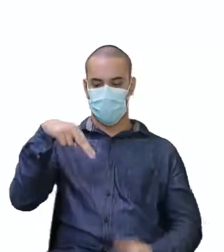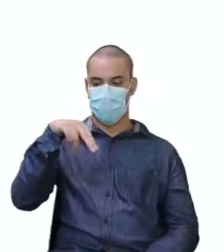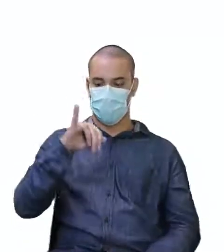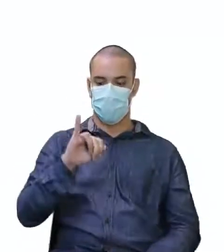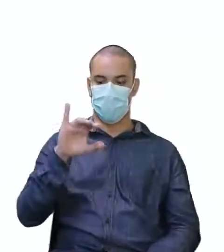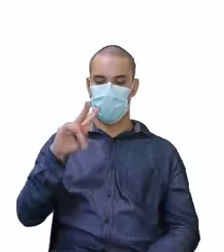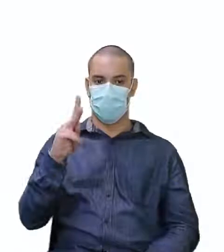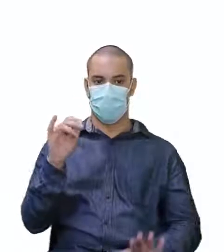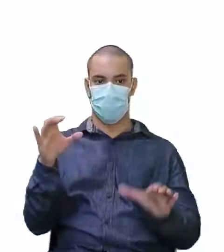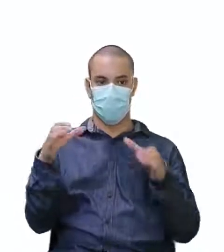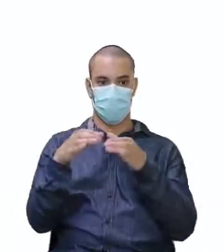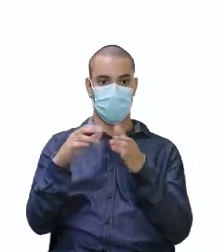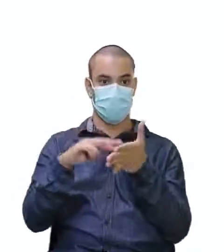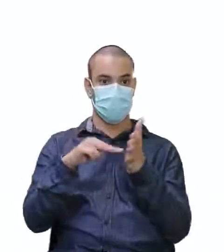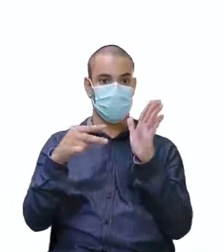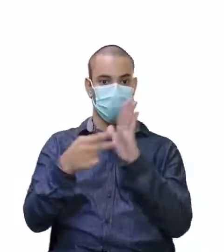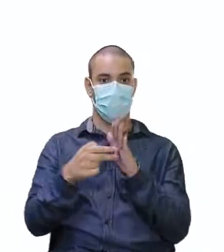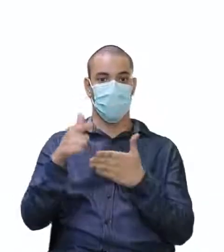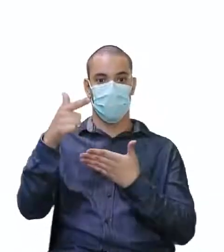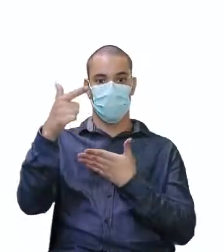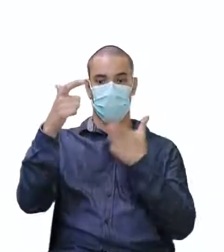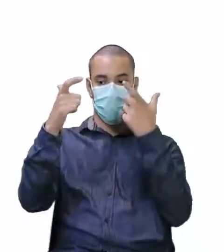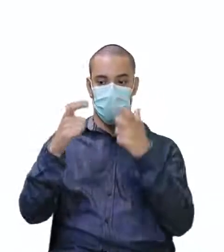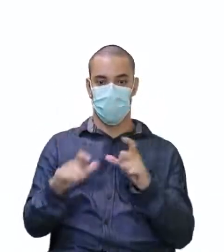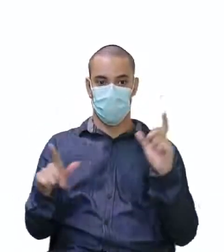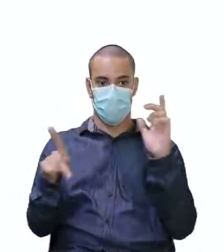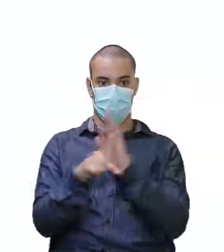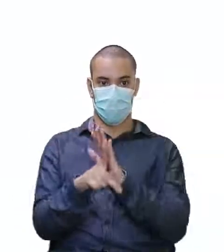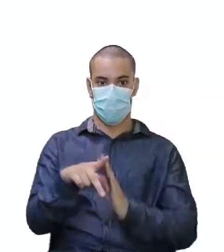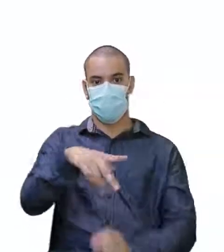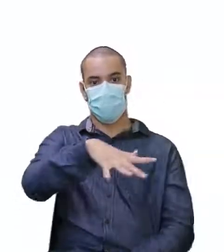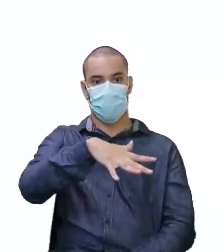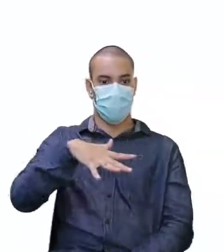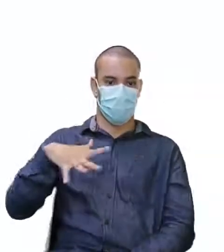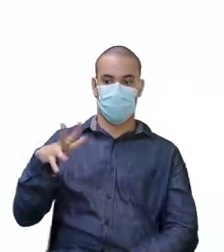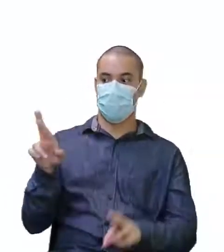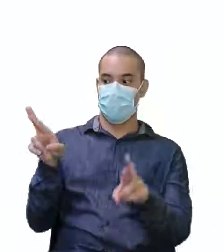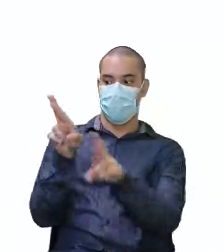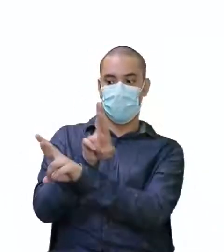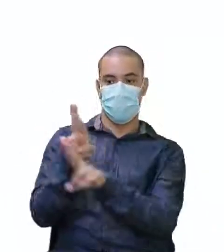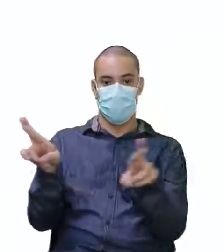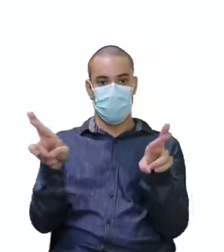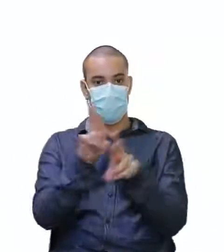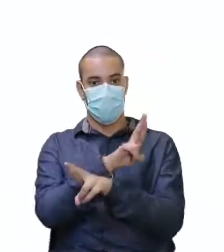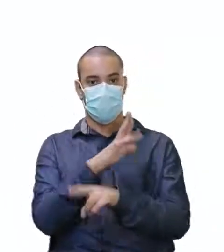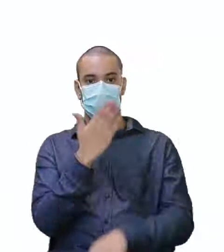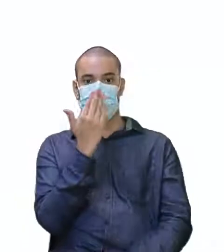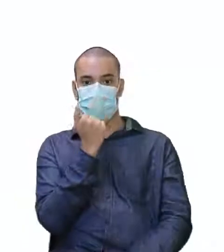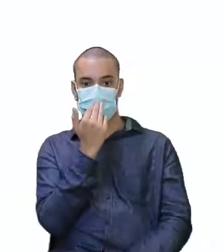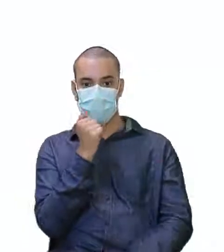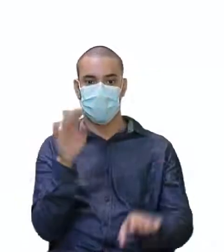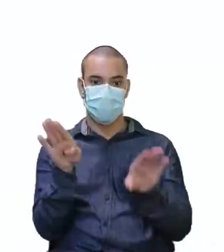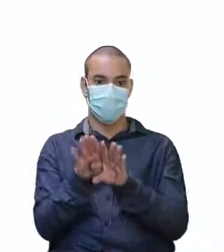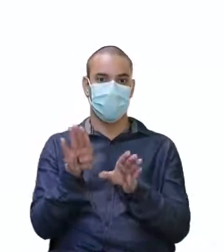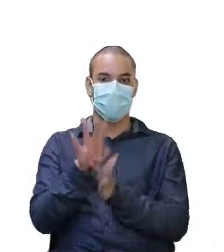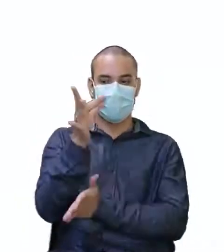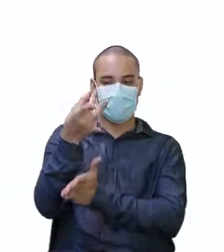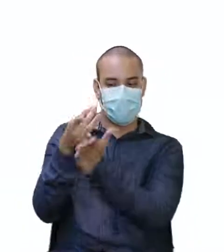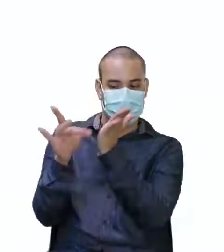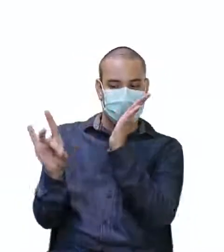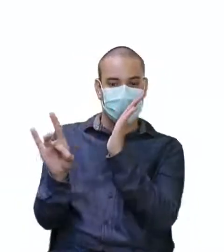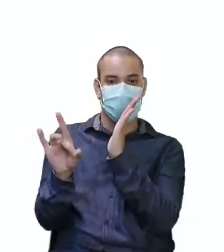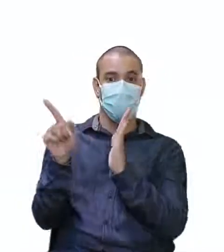nicho de um animal significa seu lugar no meio biótico, suas relações com o alimento inimigo. Então, essa aqui é uma